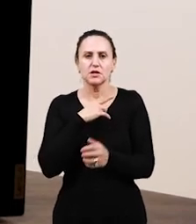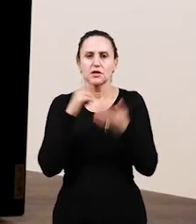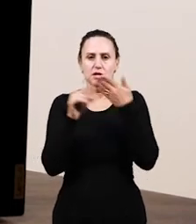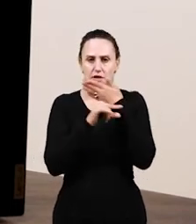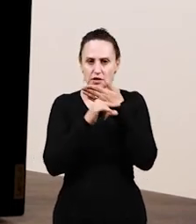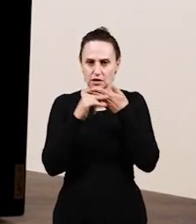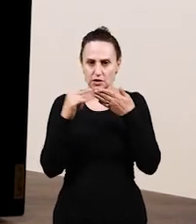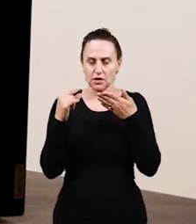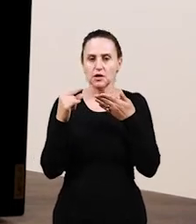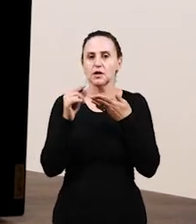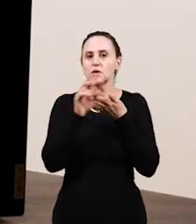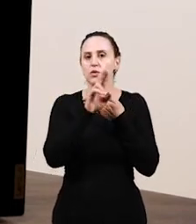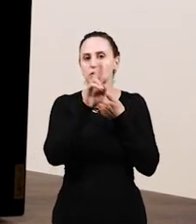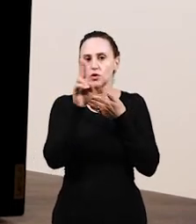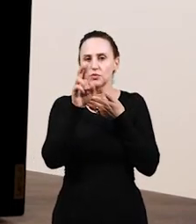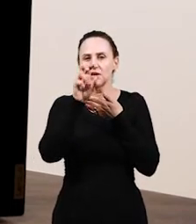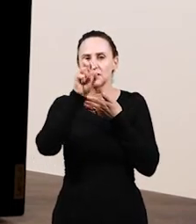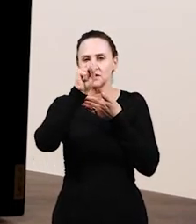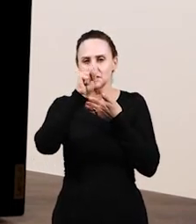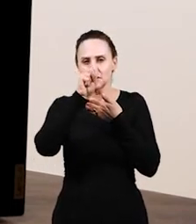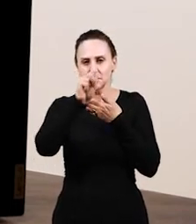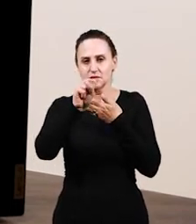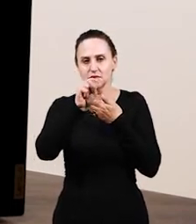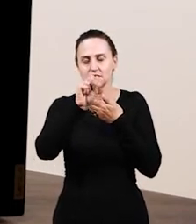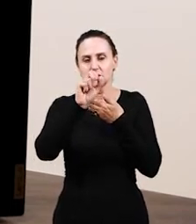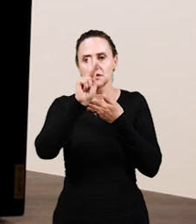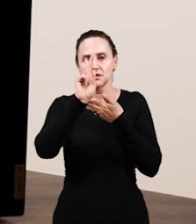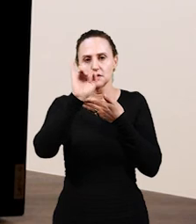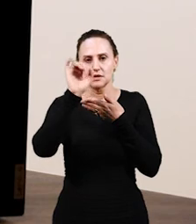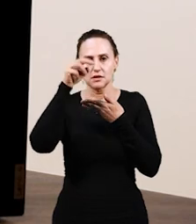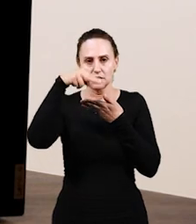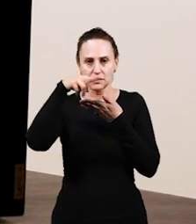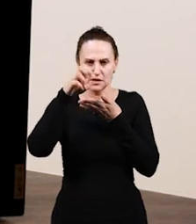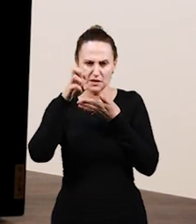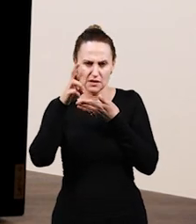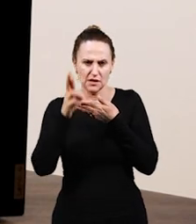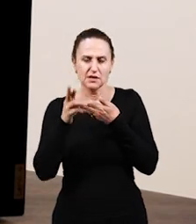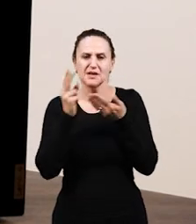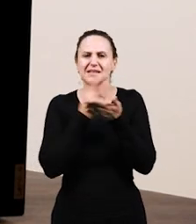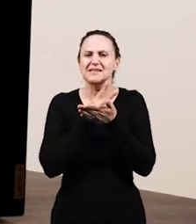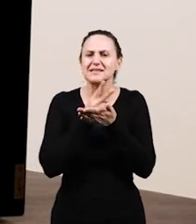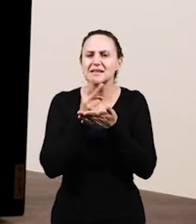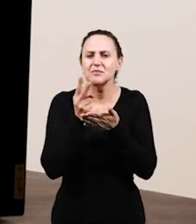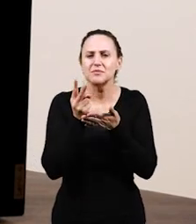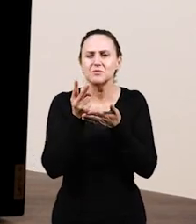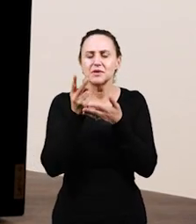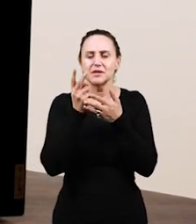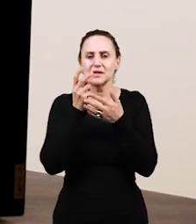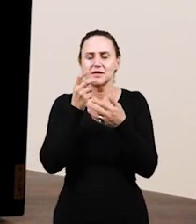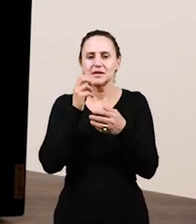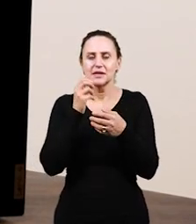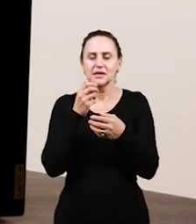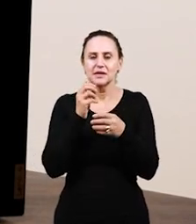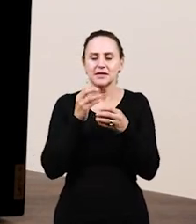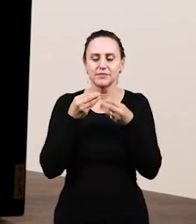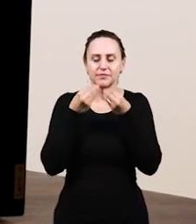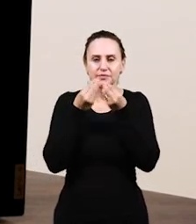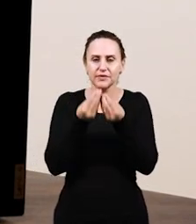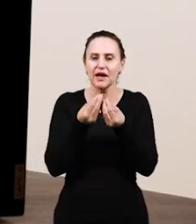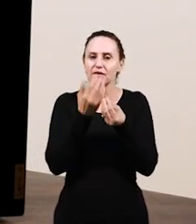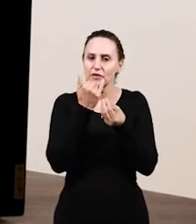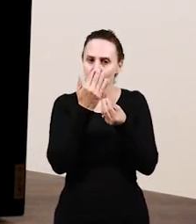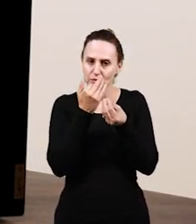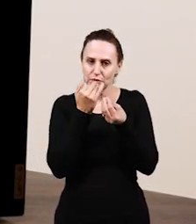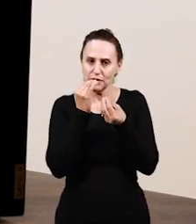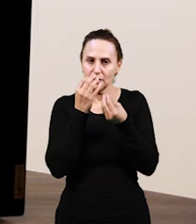Skinner que ele fez uma experiência com animal ele dava sempre ração para e todo dia a mesma hora